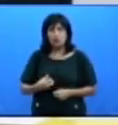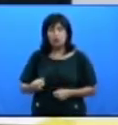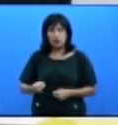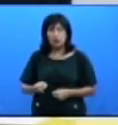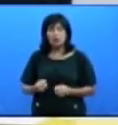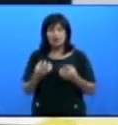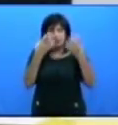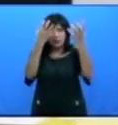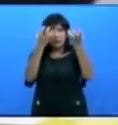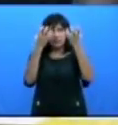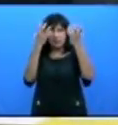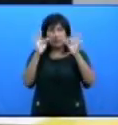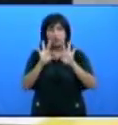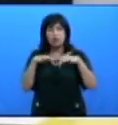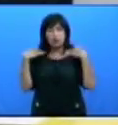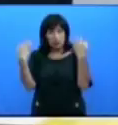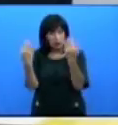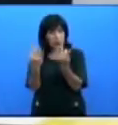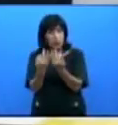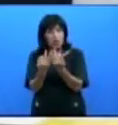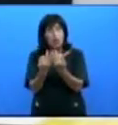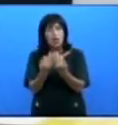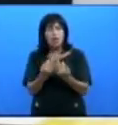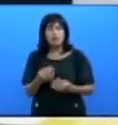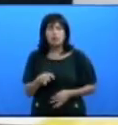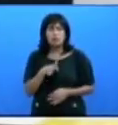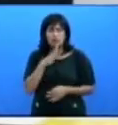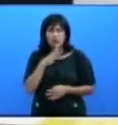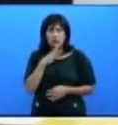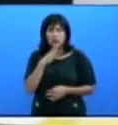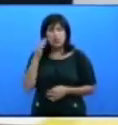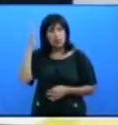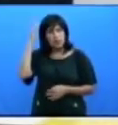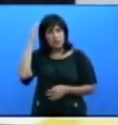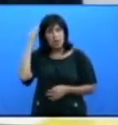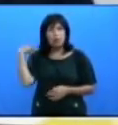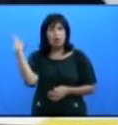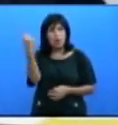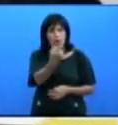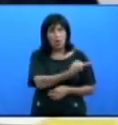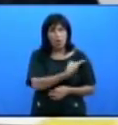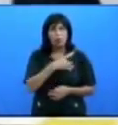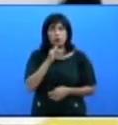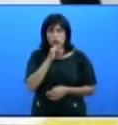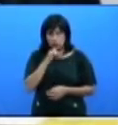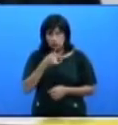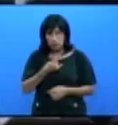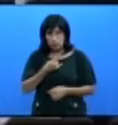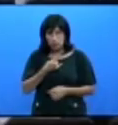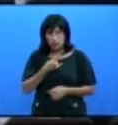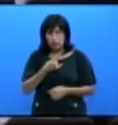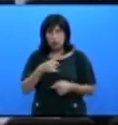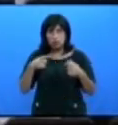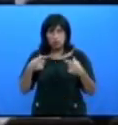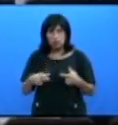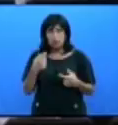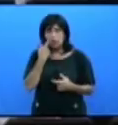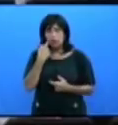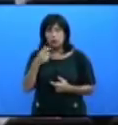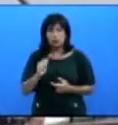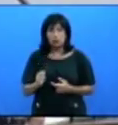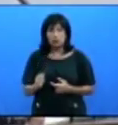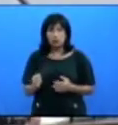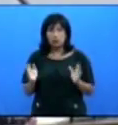enlutada na rua Xavier de Toledo, 629, no bairro Alvorada. Está